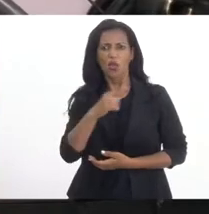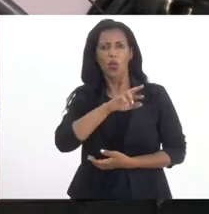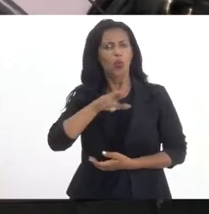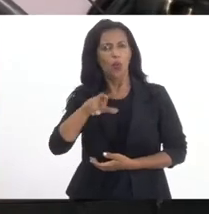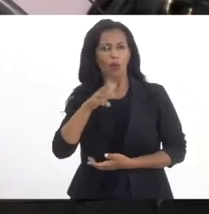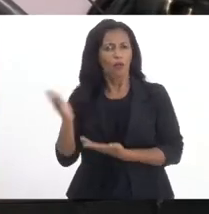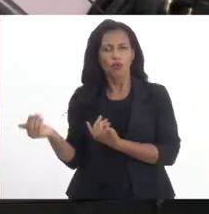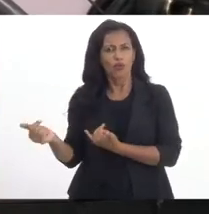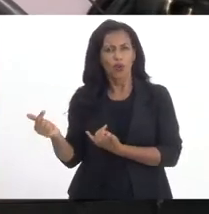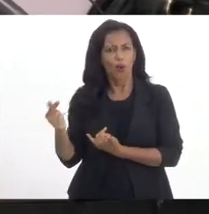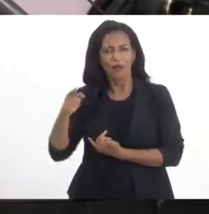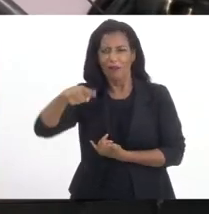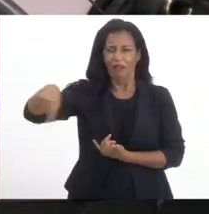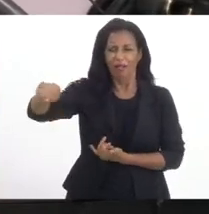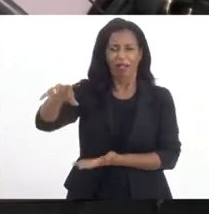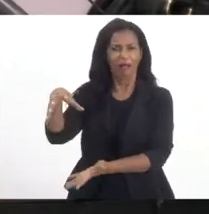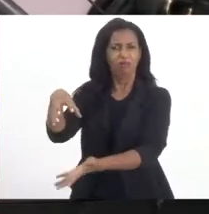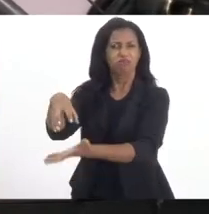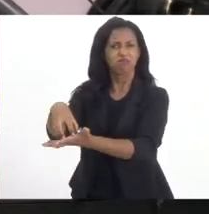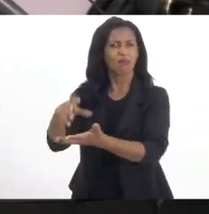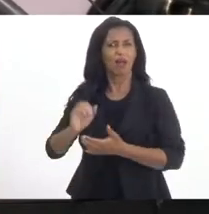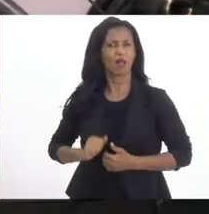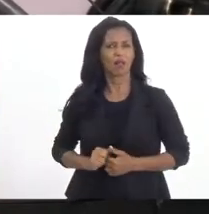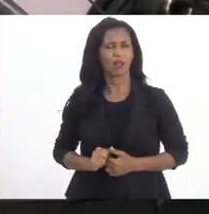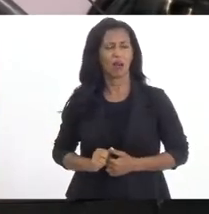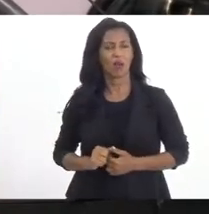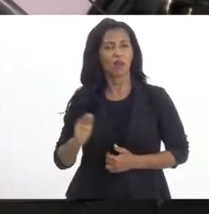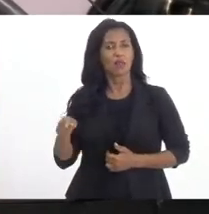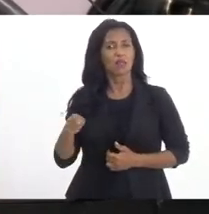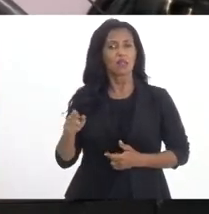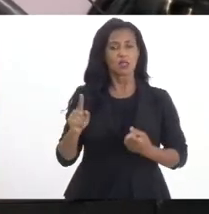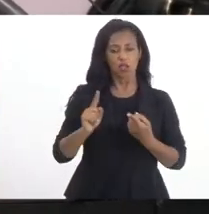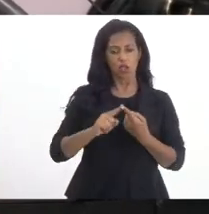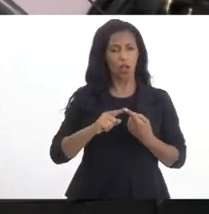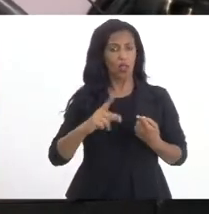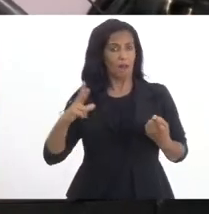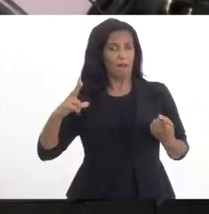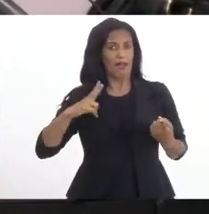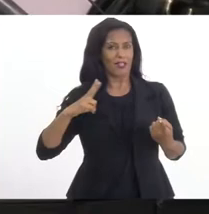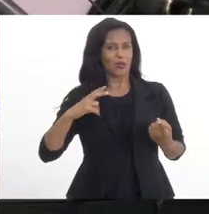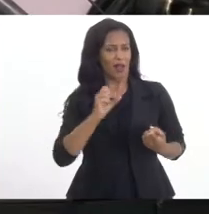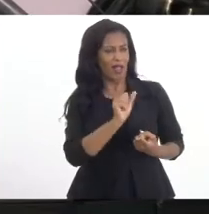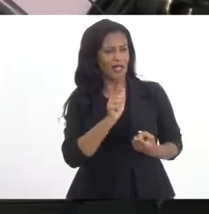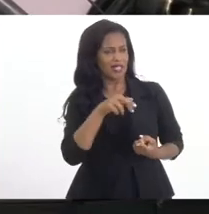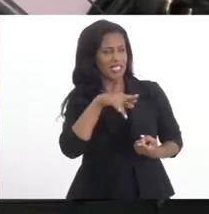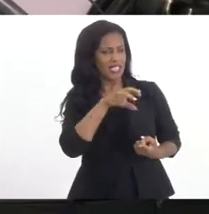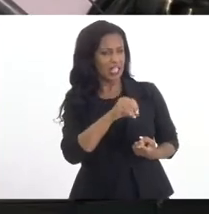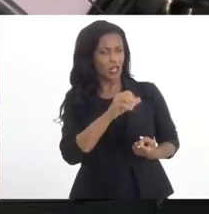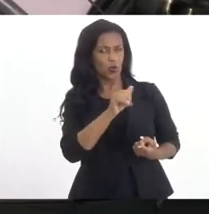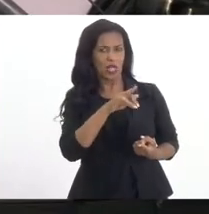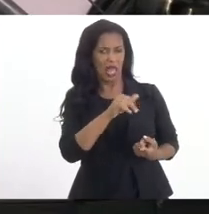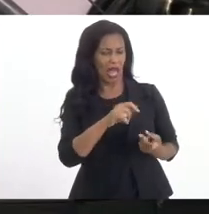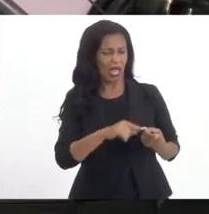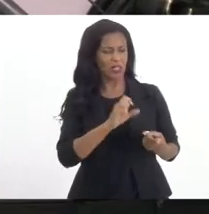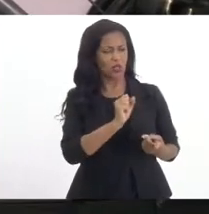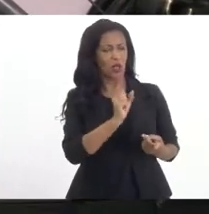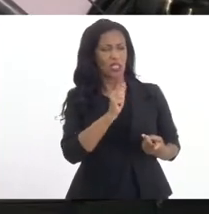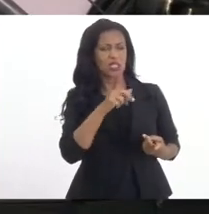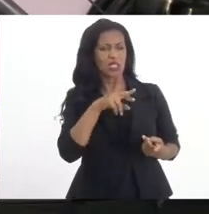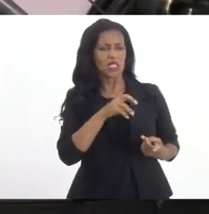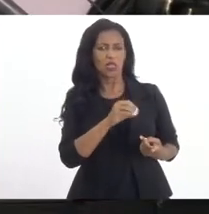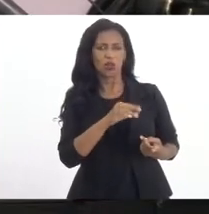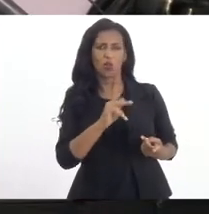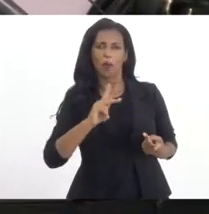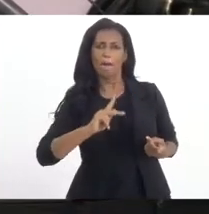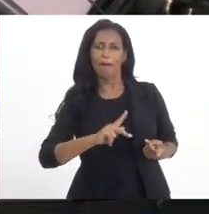Zona Oeste. Não são. Só que eles fazem a escola Santo Antônio, Santo Inácio, São Bento, PH